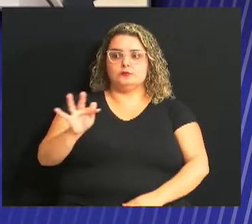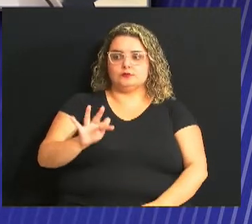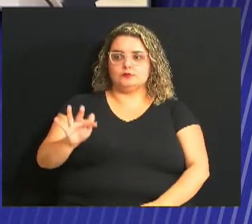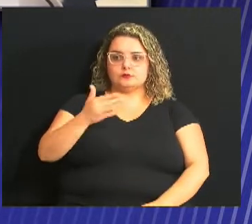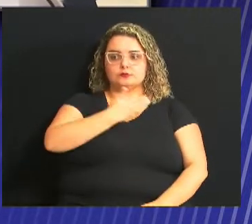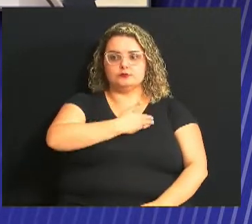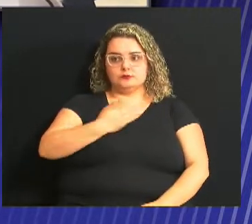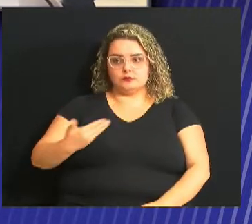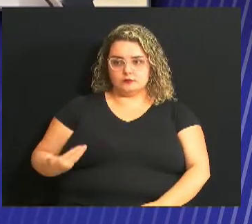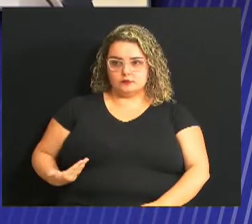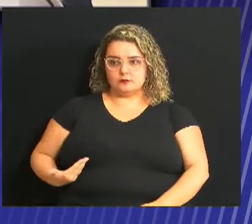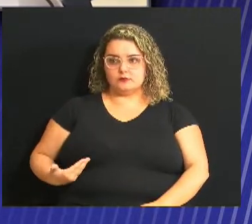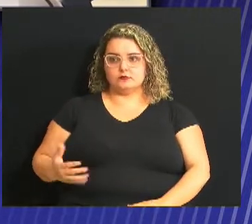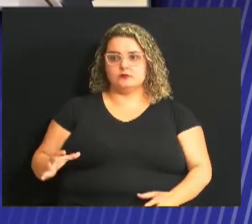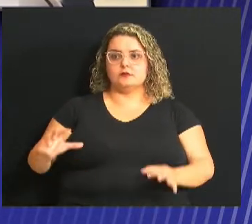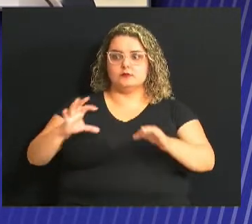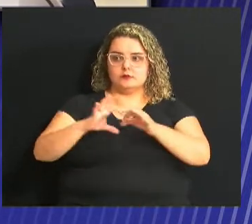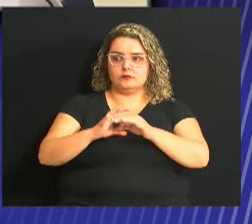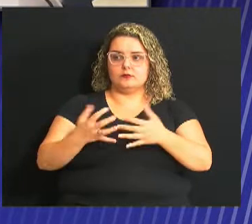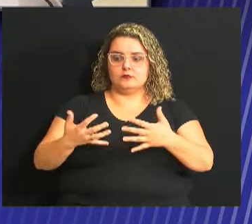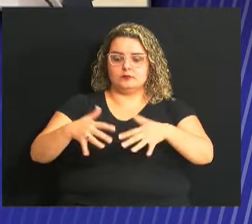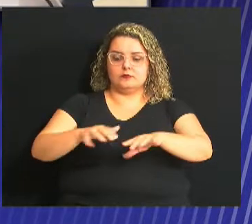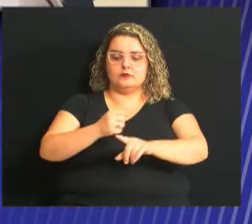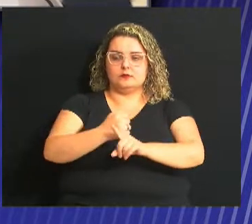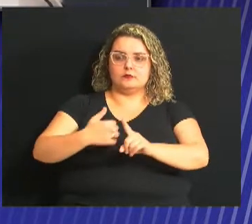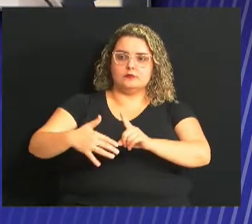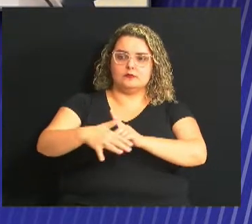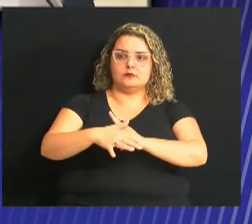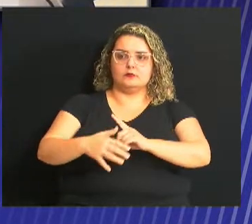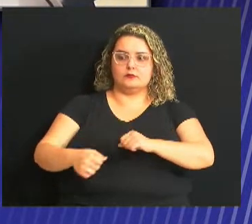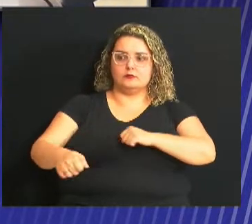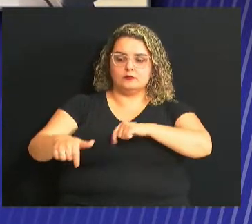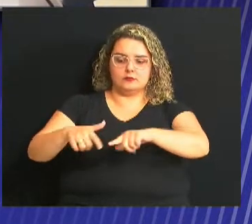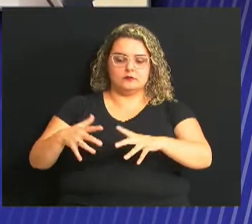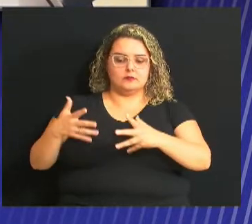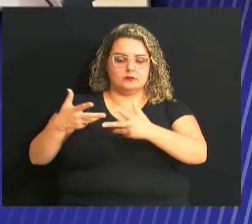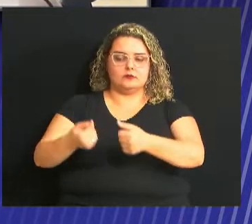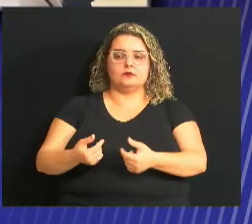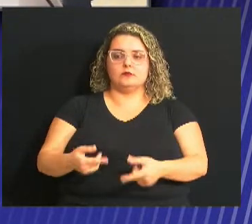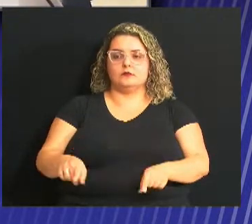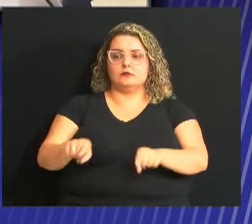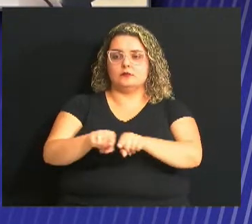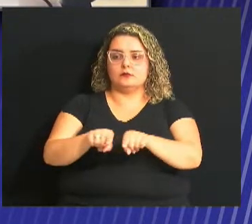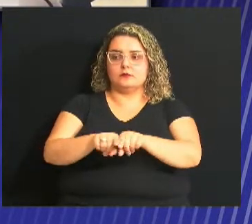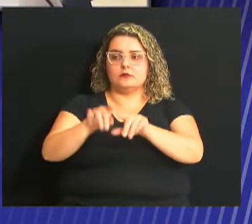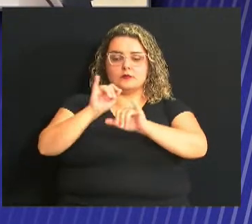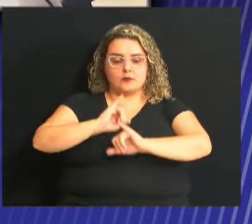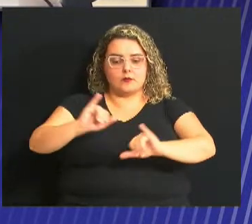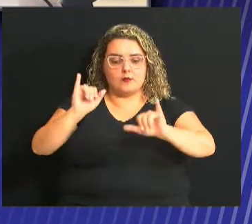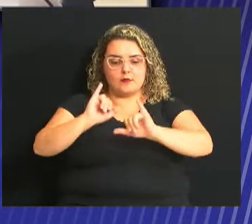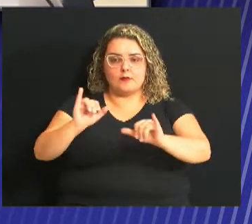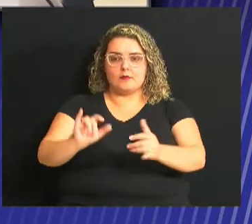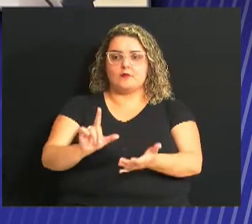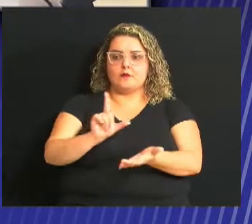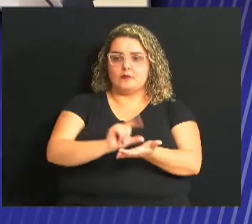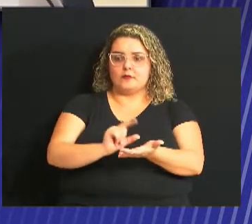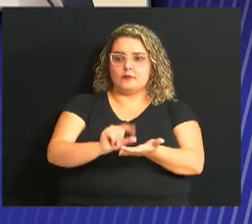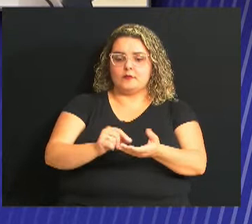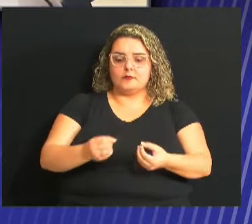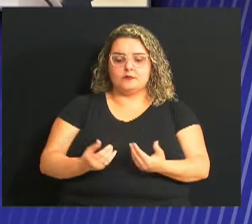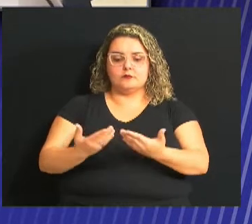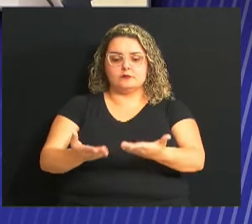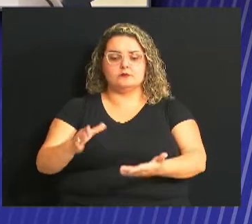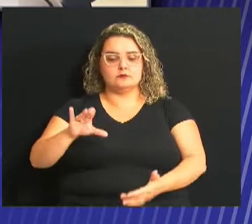pública, que alia inclusão social com formação geral. Dedica-se também à divulgação científica, colaborando com as